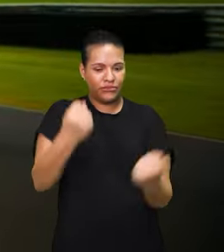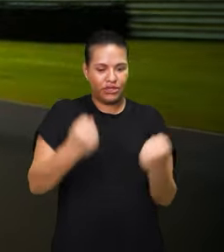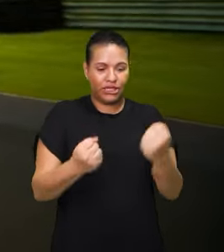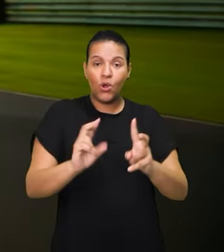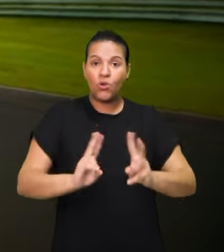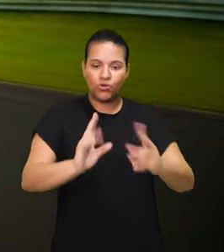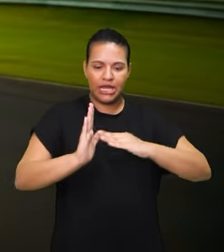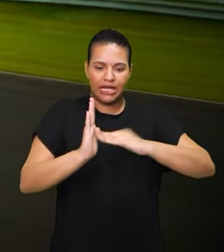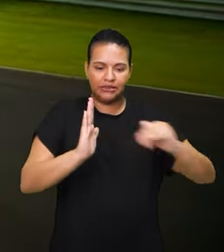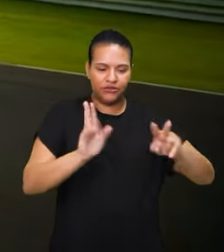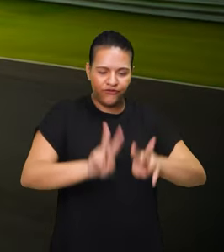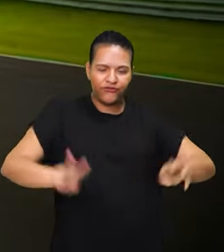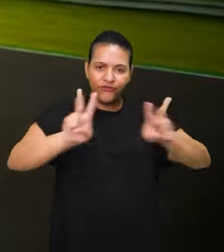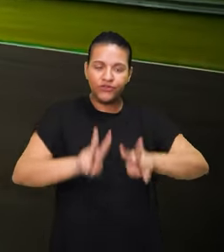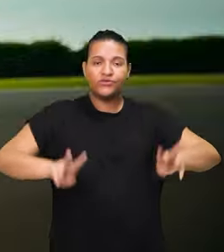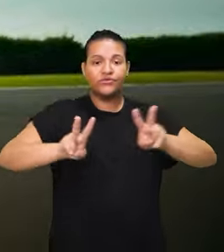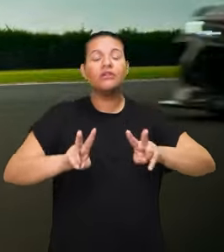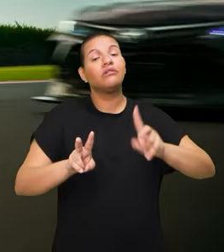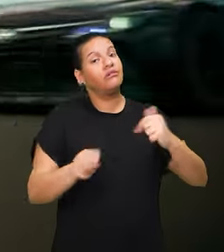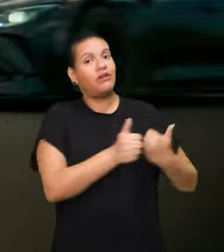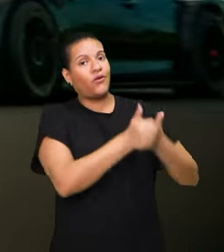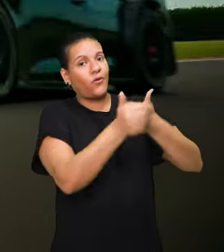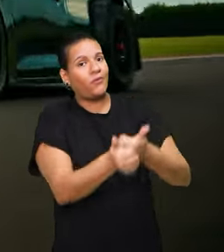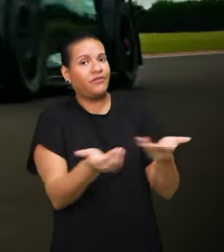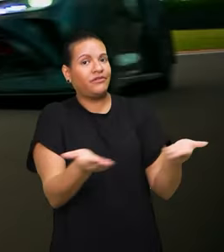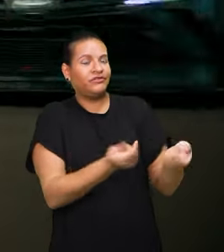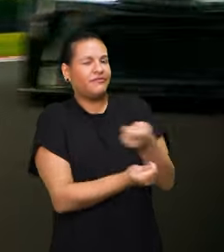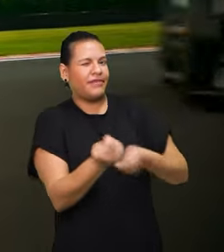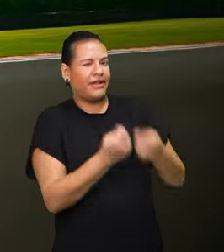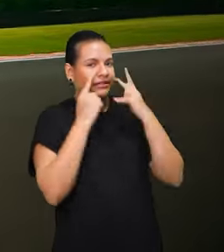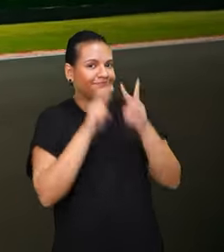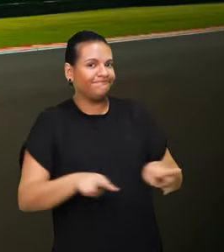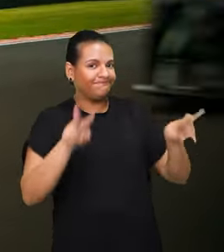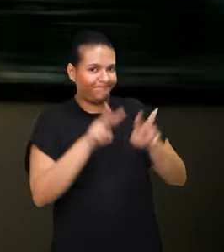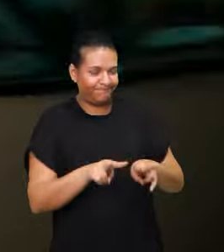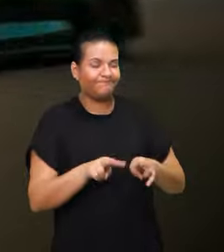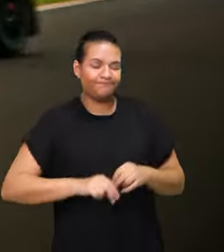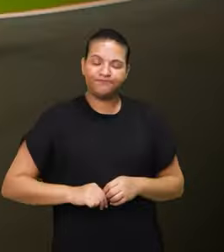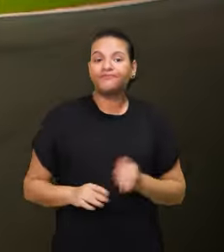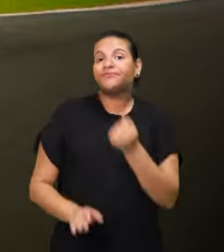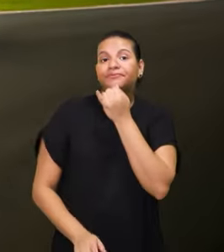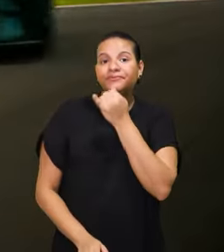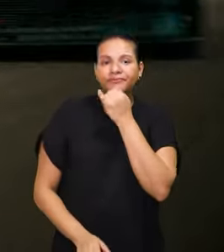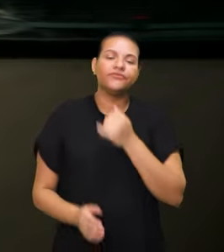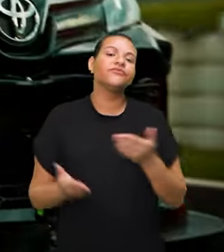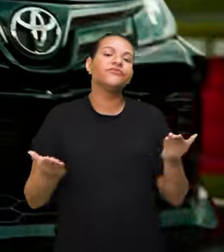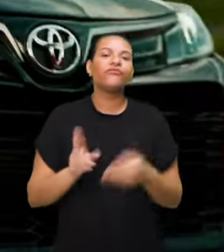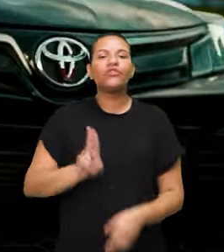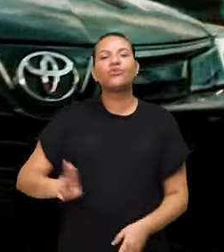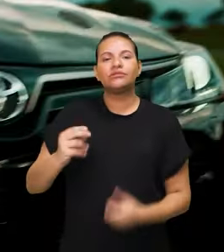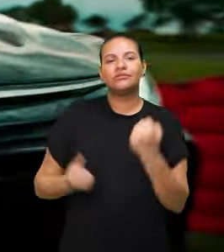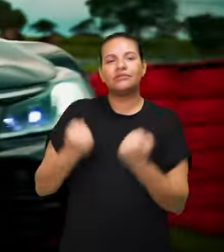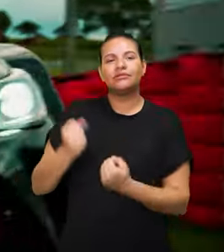como visual do carro eh tem que acompanhar as tendências do mercado que o consumidor quer hoje a gente anda por